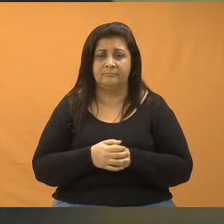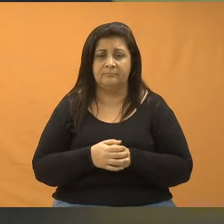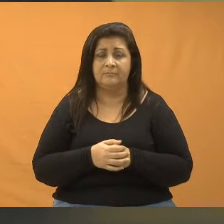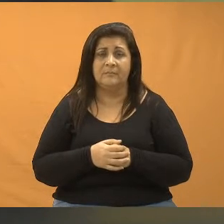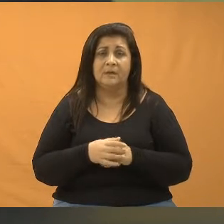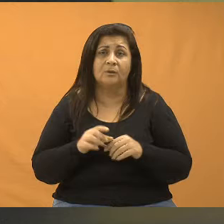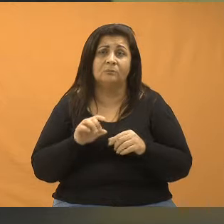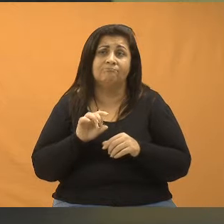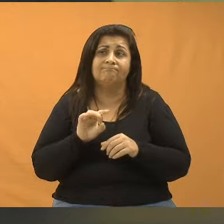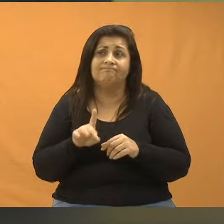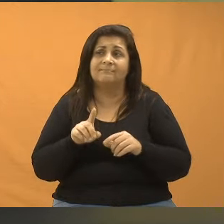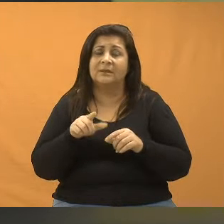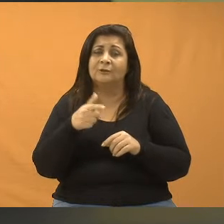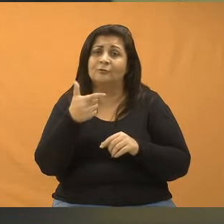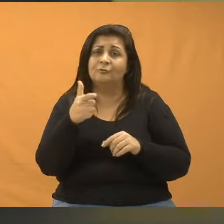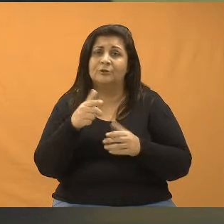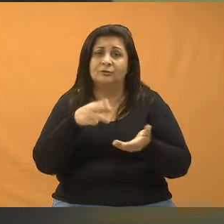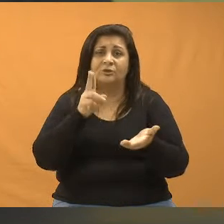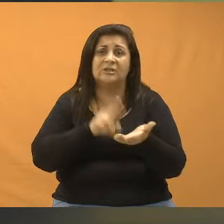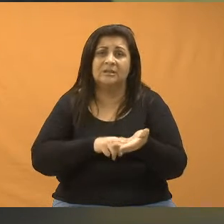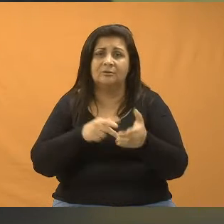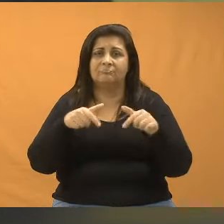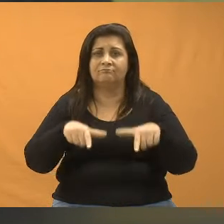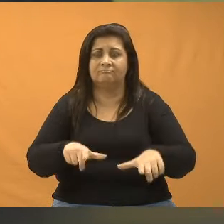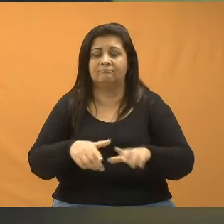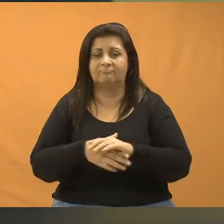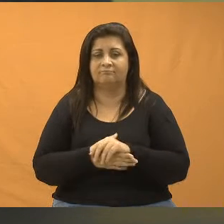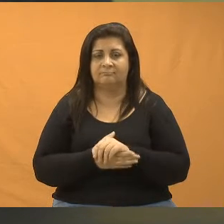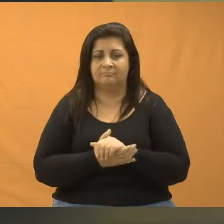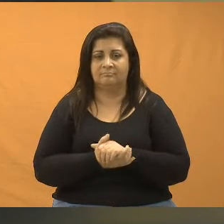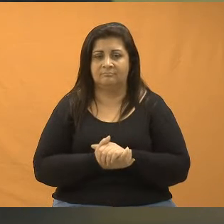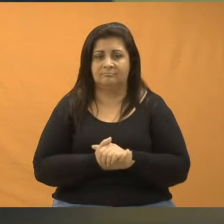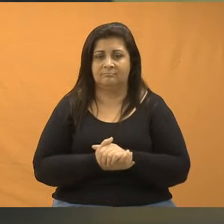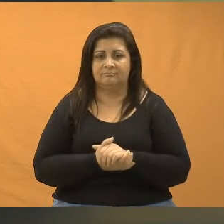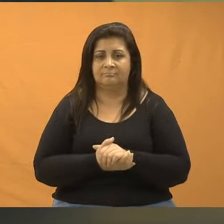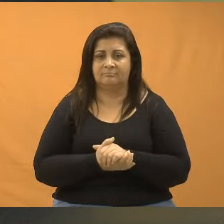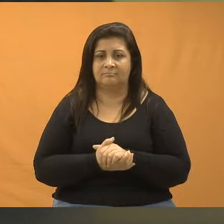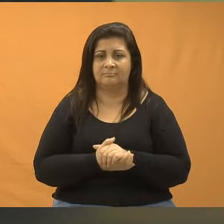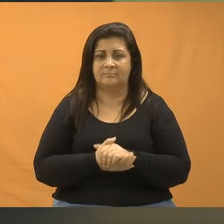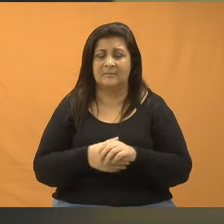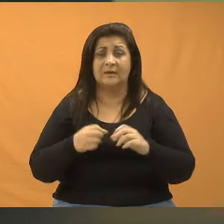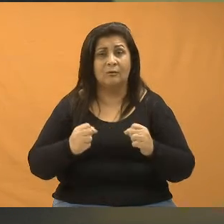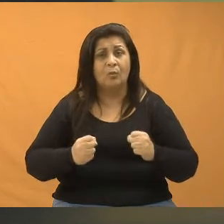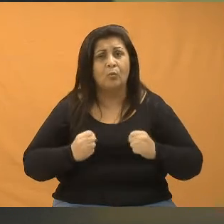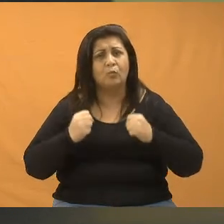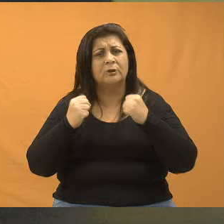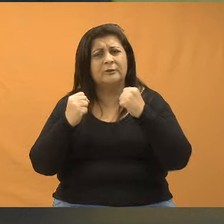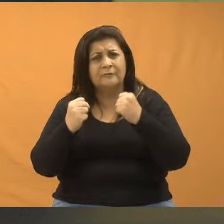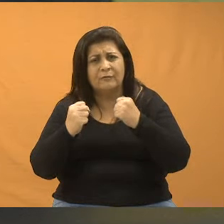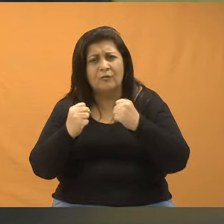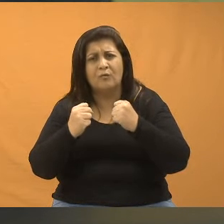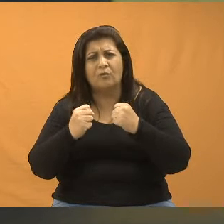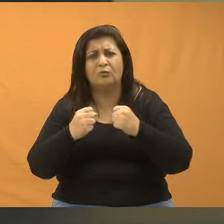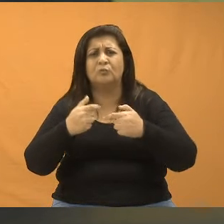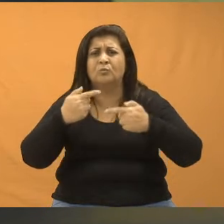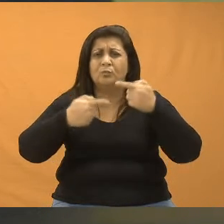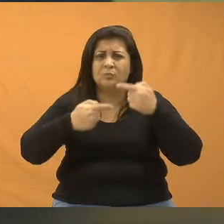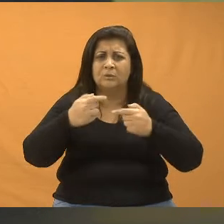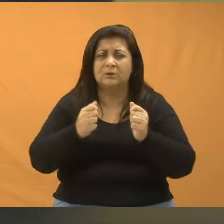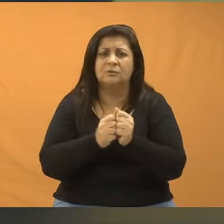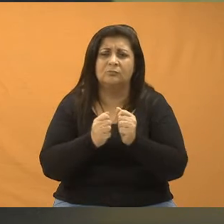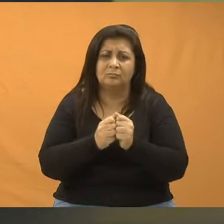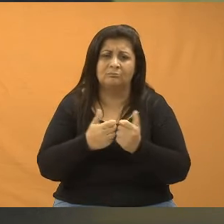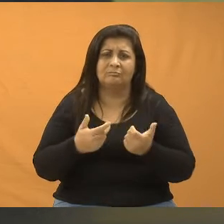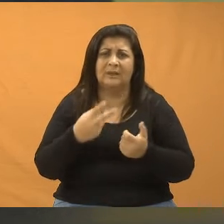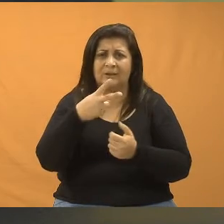não tinha mais o selo de filantropia, né, que foi feito até um esforço político junto ao Ministério da Saúde, em